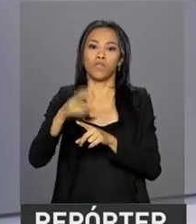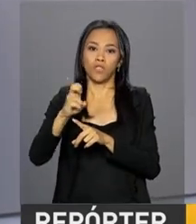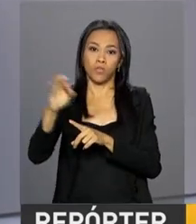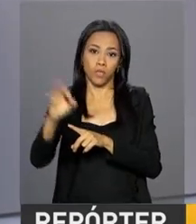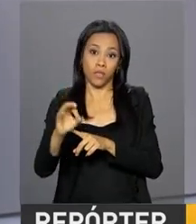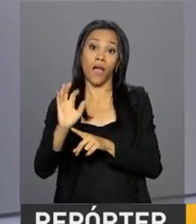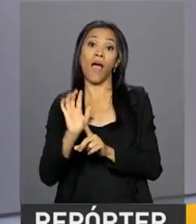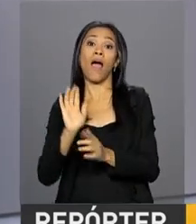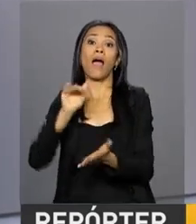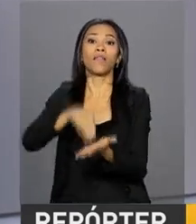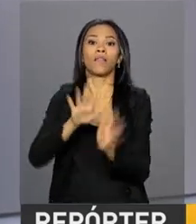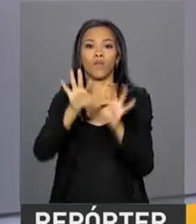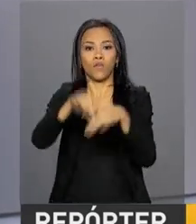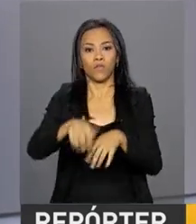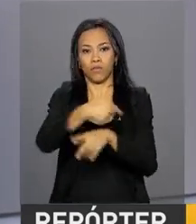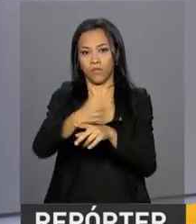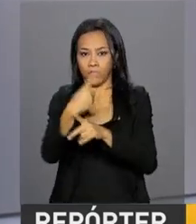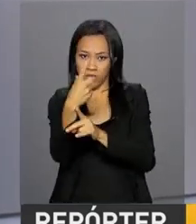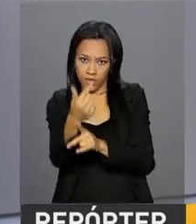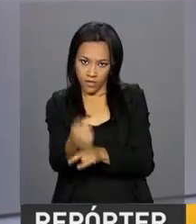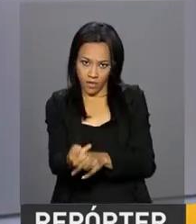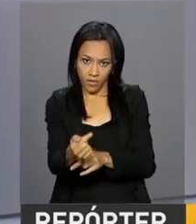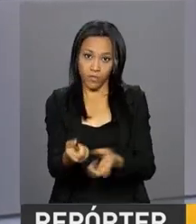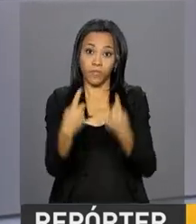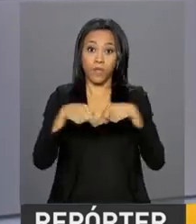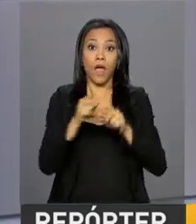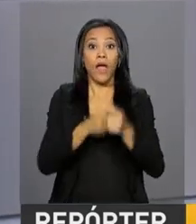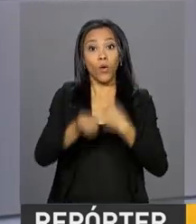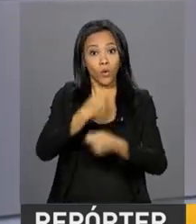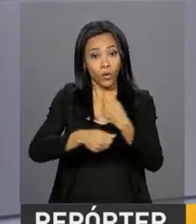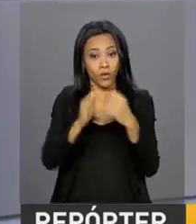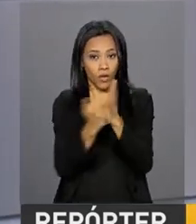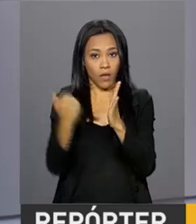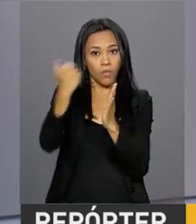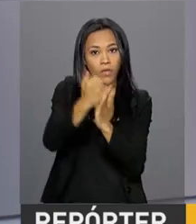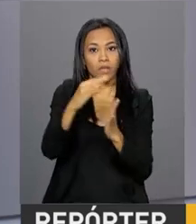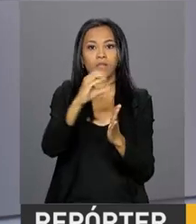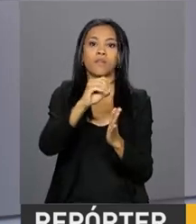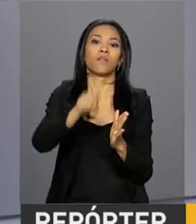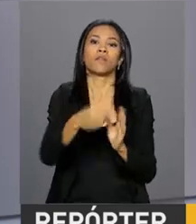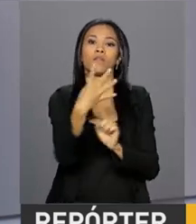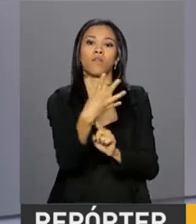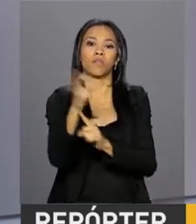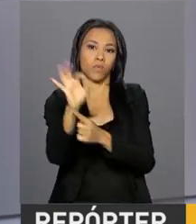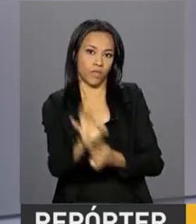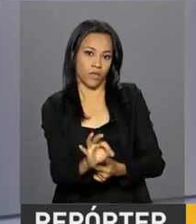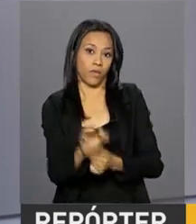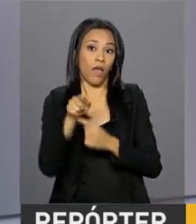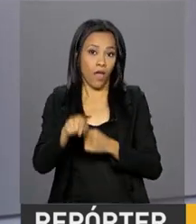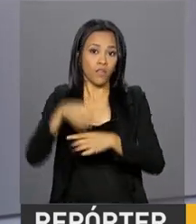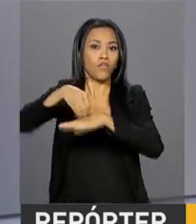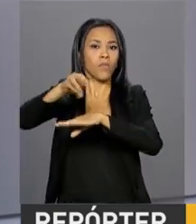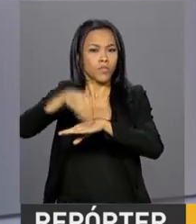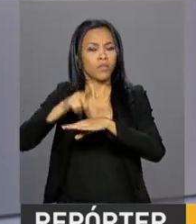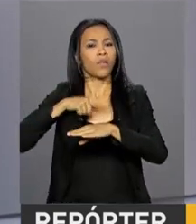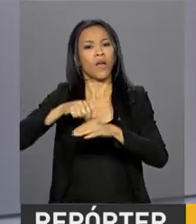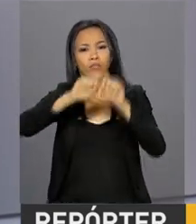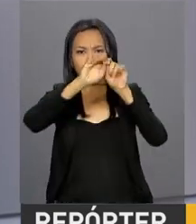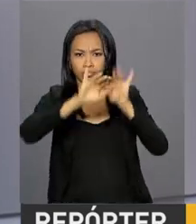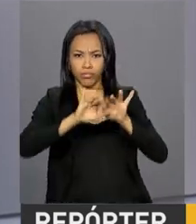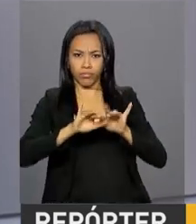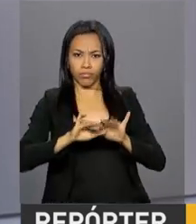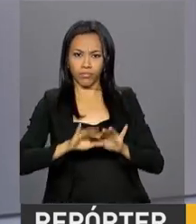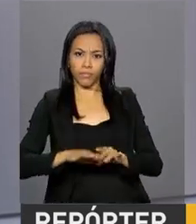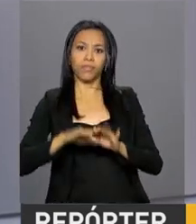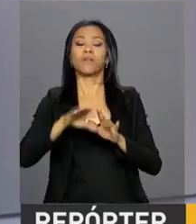fim de 2017. Já a economia deve crescer 0,4%. Os dados estão no boletim Focus, que é